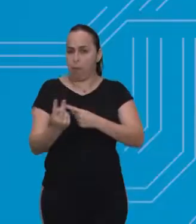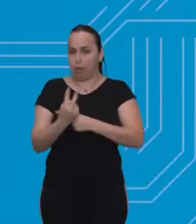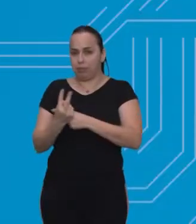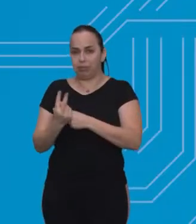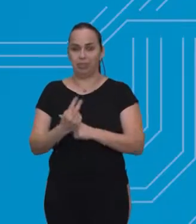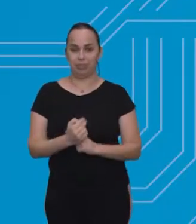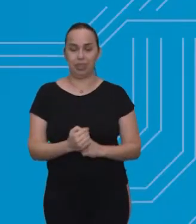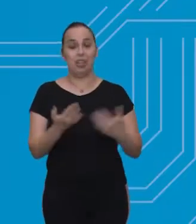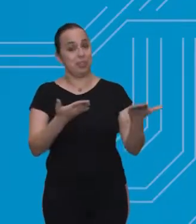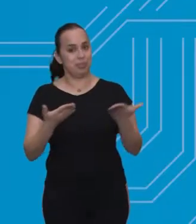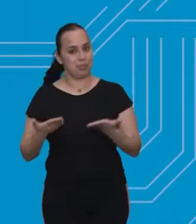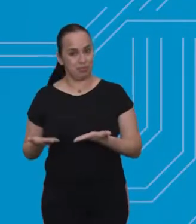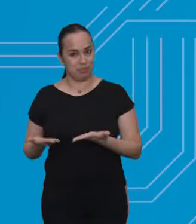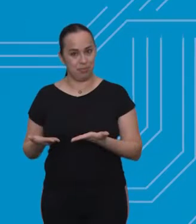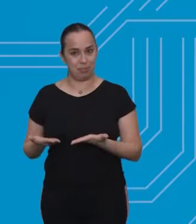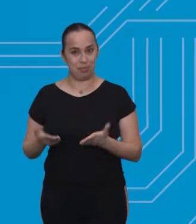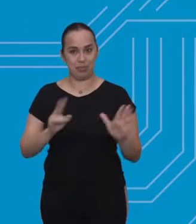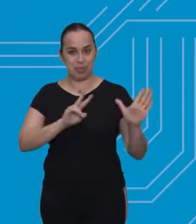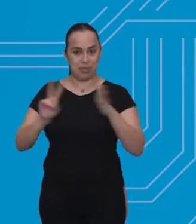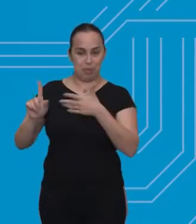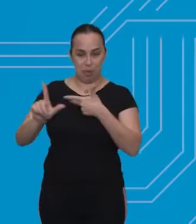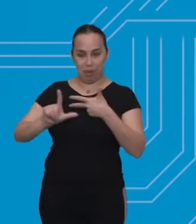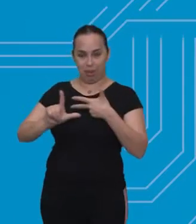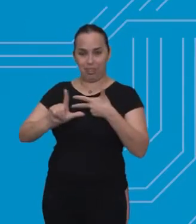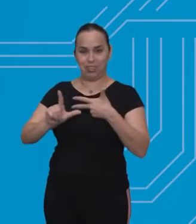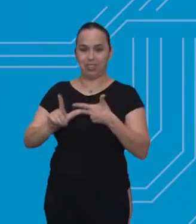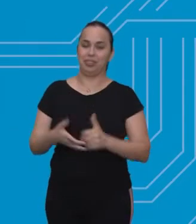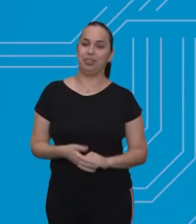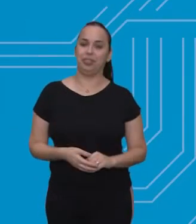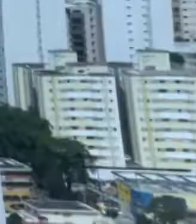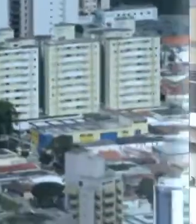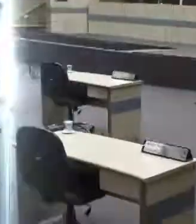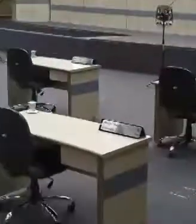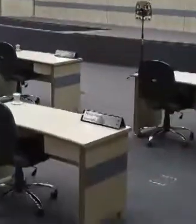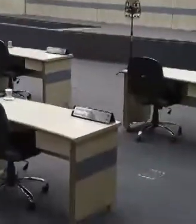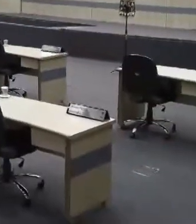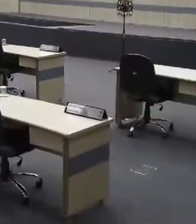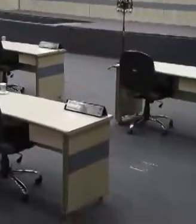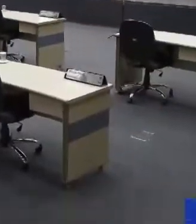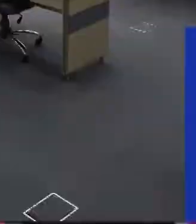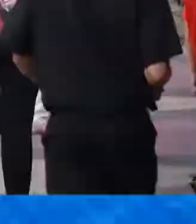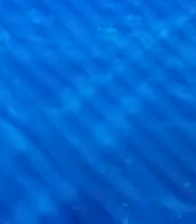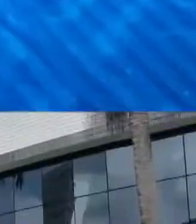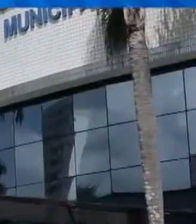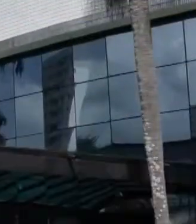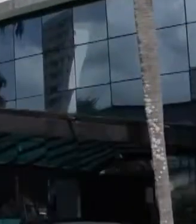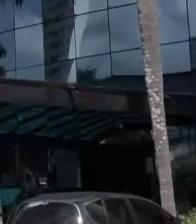proteger seja muito bem vindo por semana Legislativa vai estar lá né